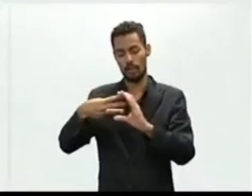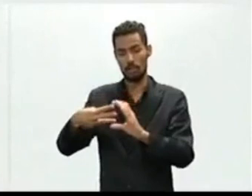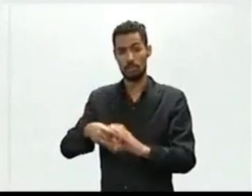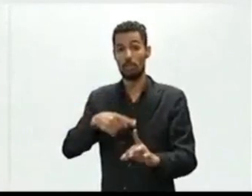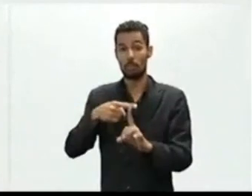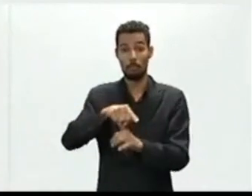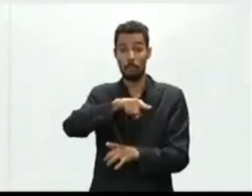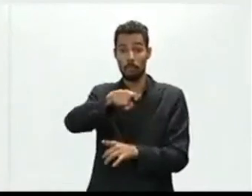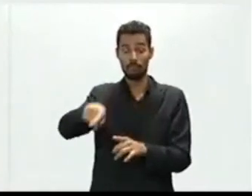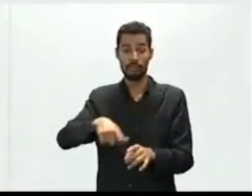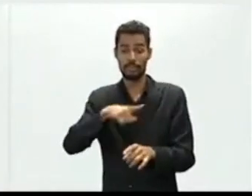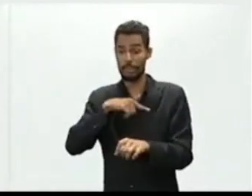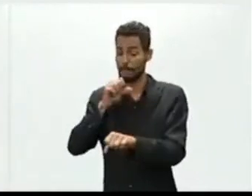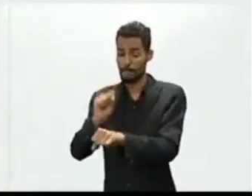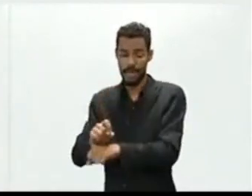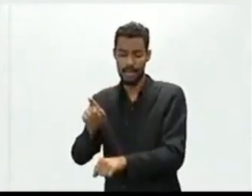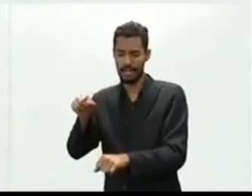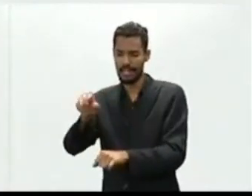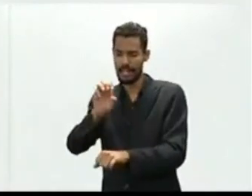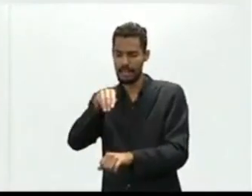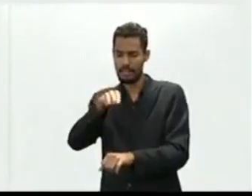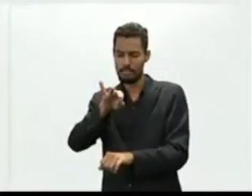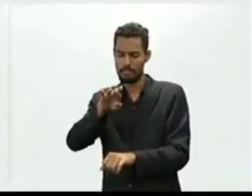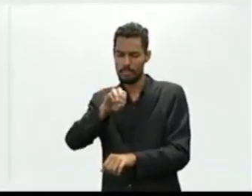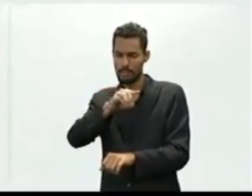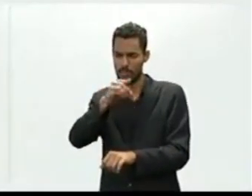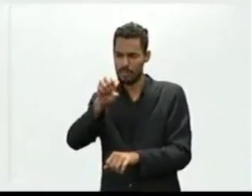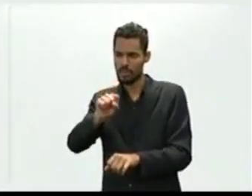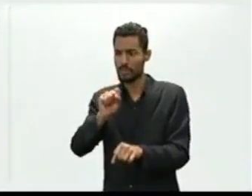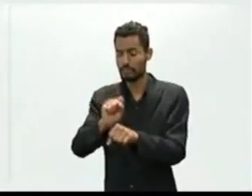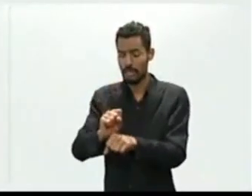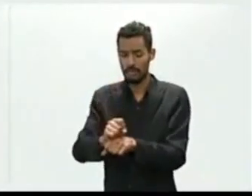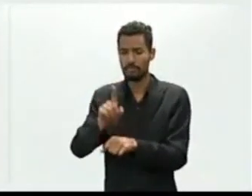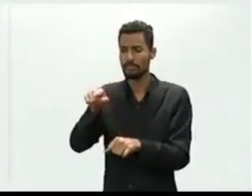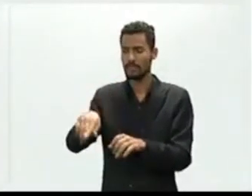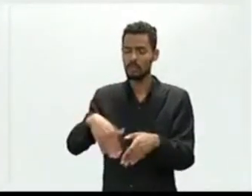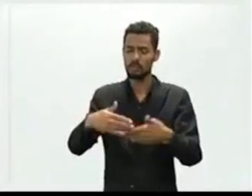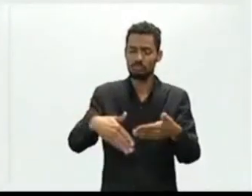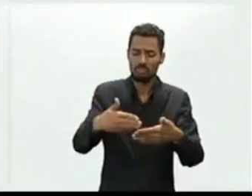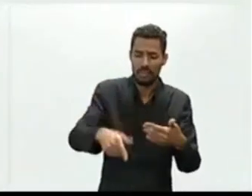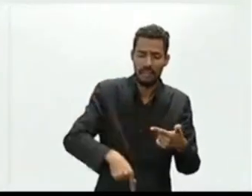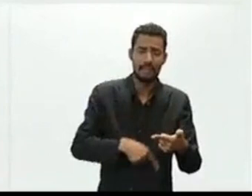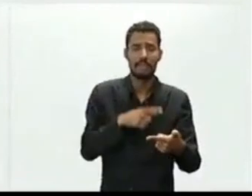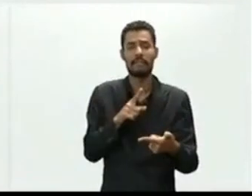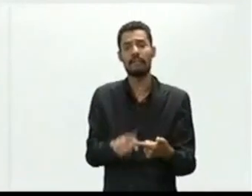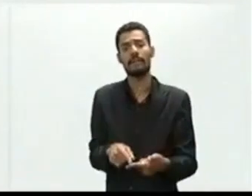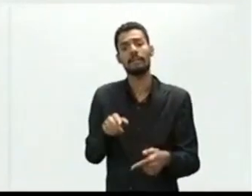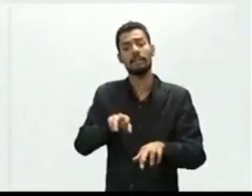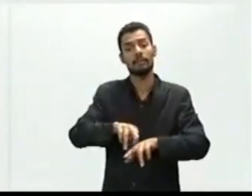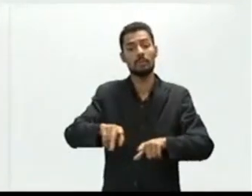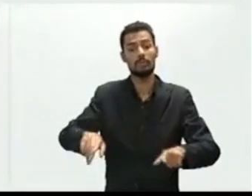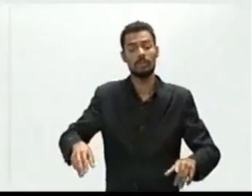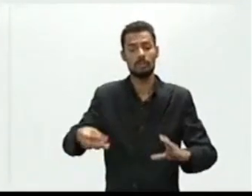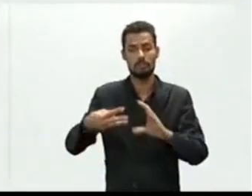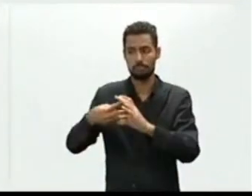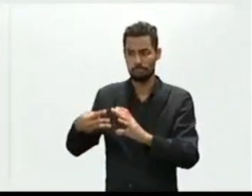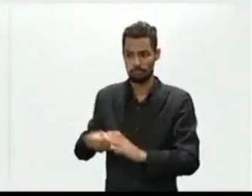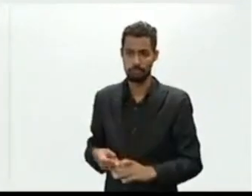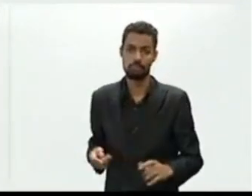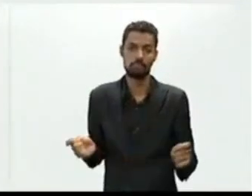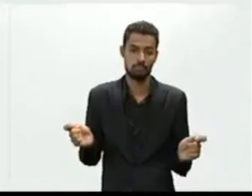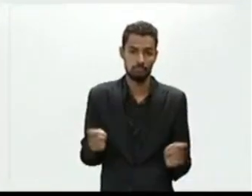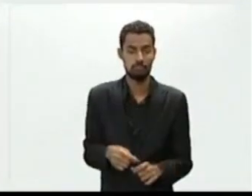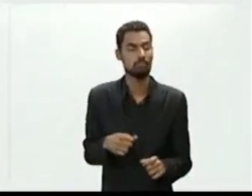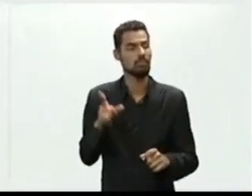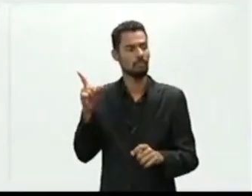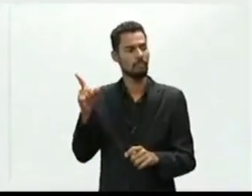você parou de precisar de embriões, por exemplo, para experimentos de desenvolvimento, para diferenciação de células. Então,